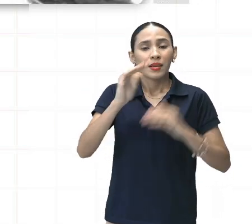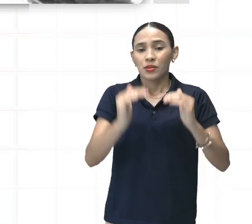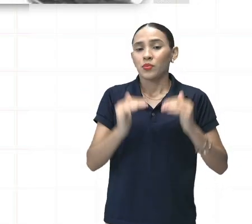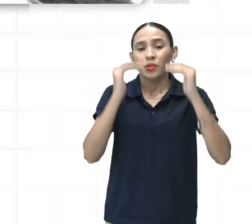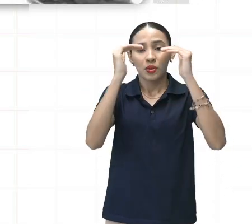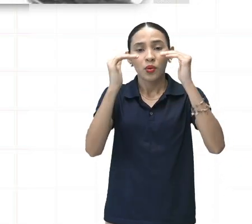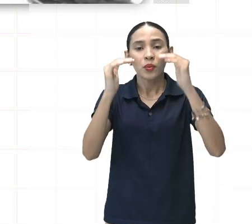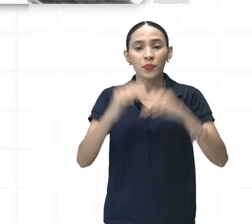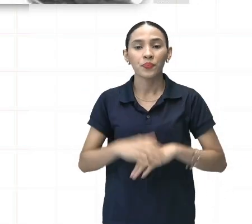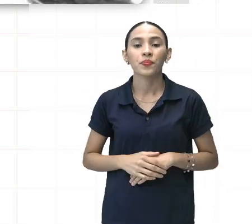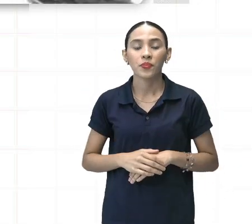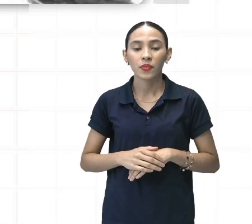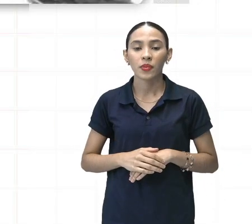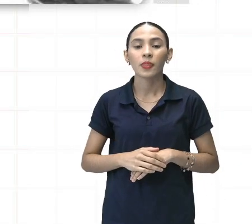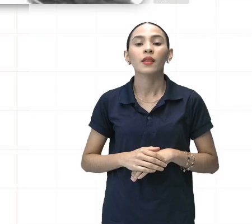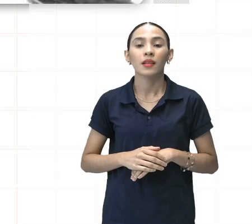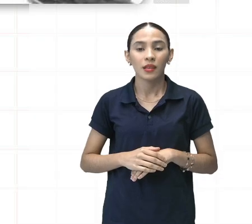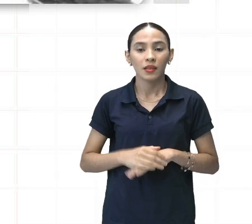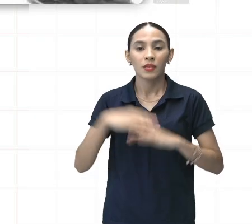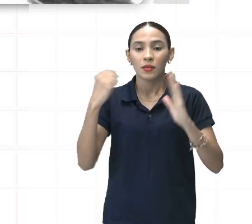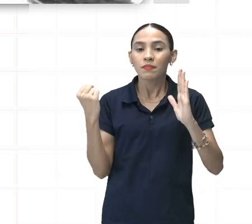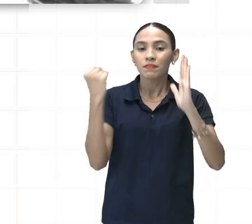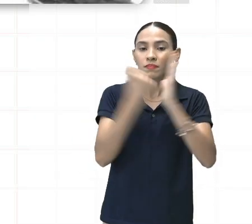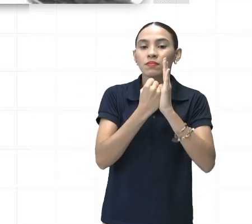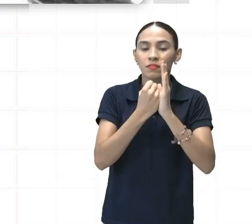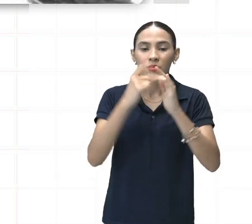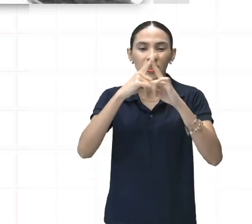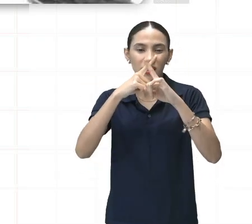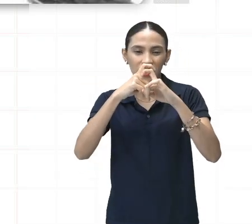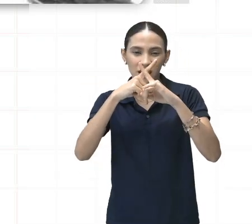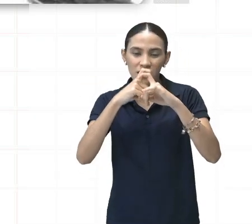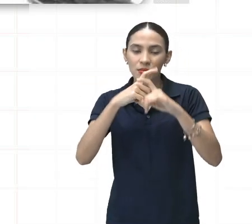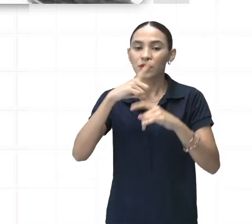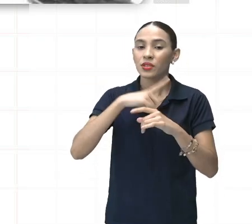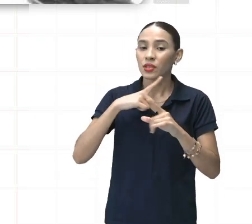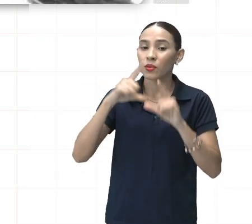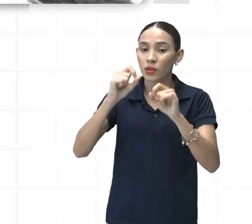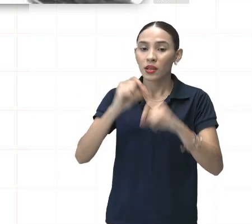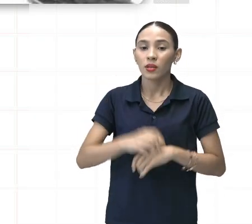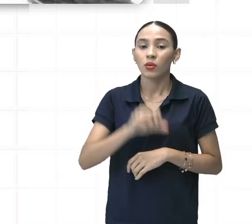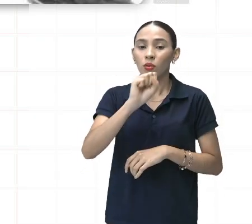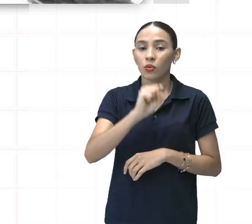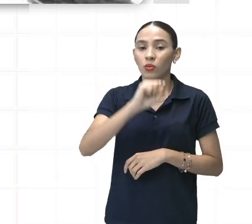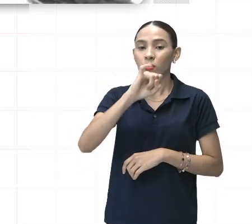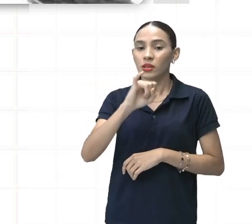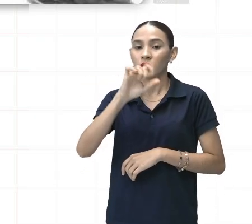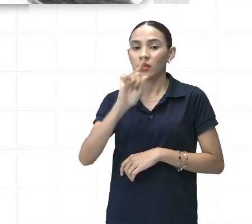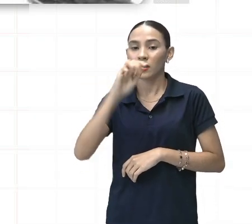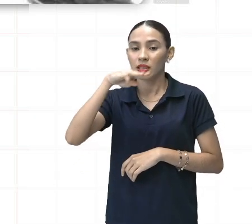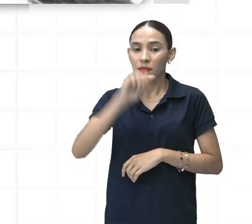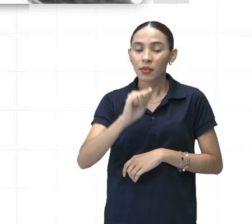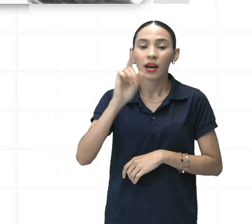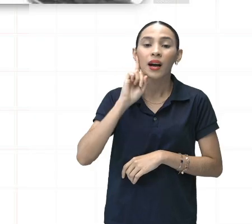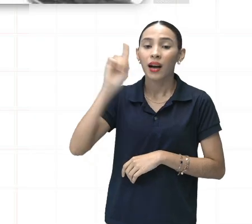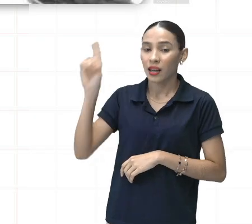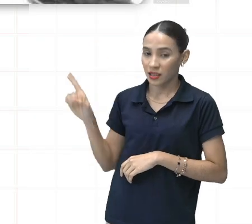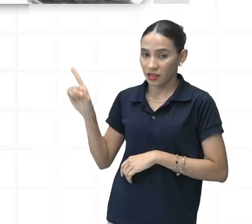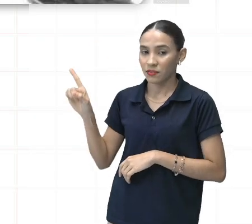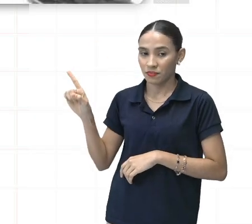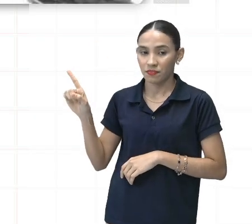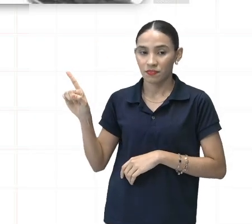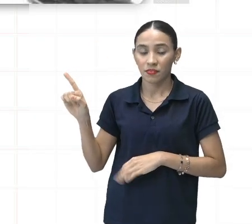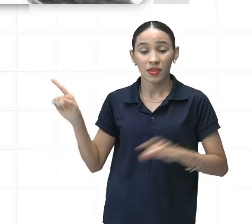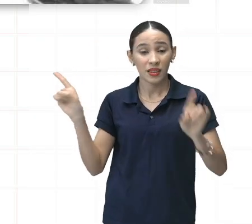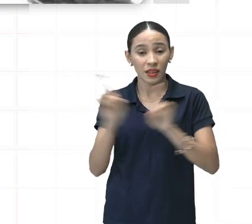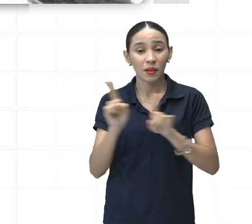espécie de equivalente à suástica lá no nazismo. A gente tinha o sigma aqui no integralismo. E eles